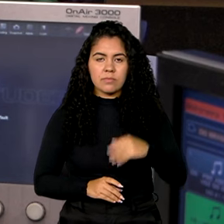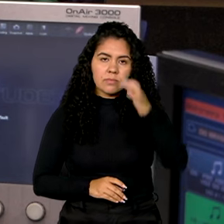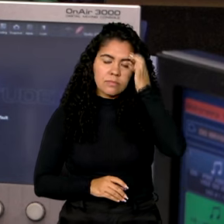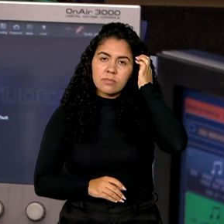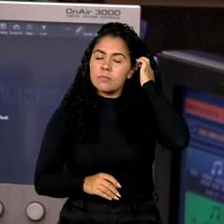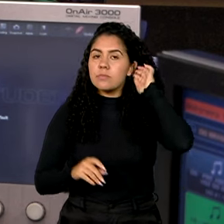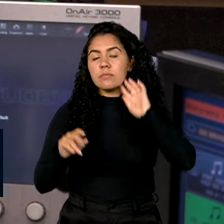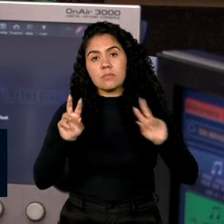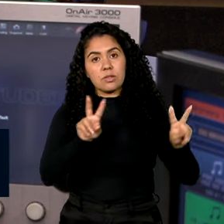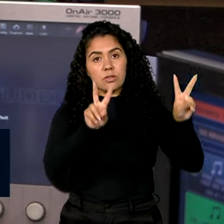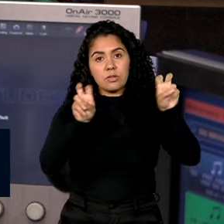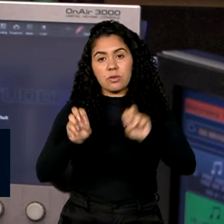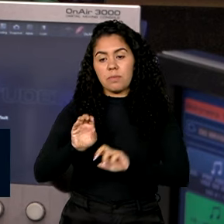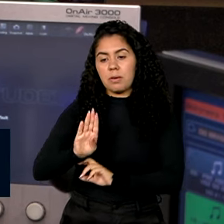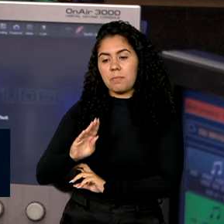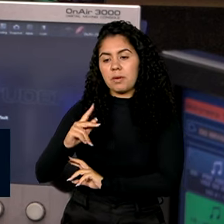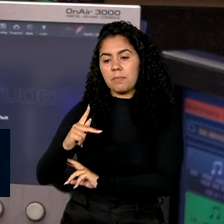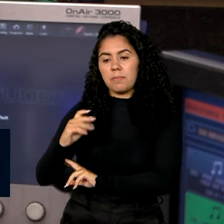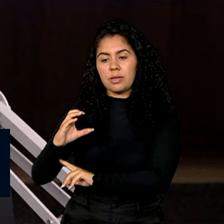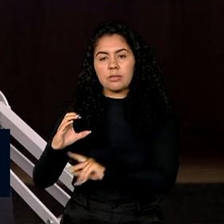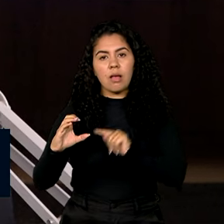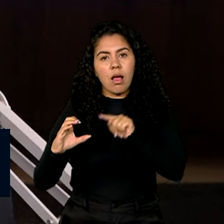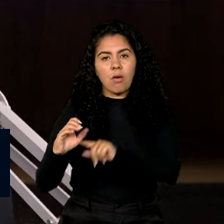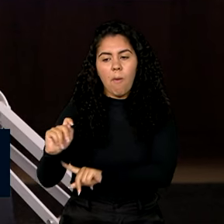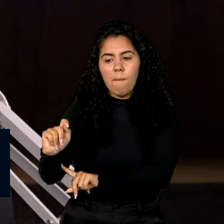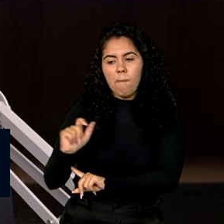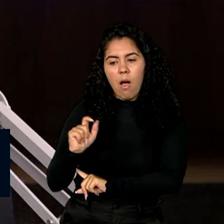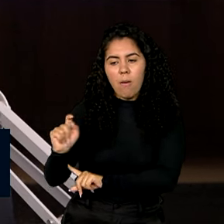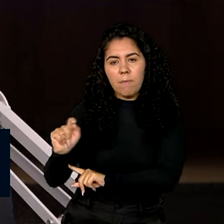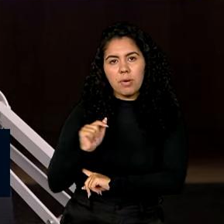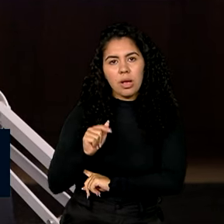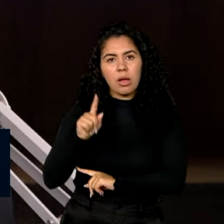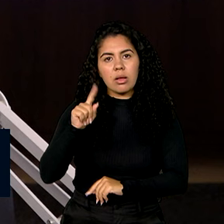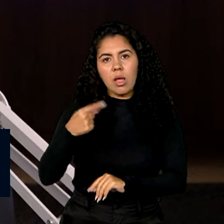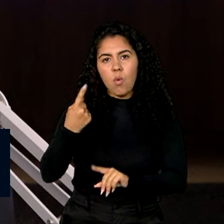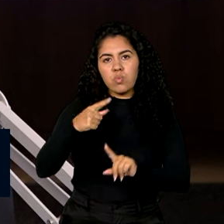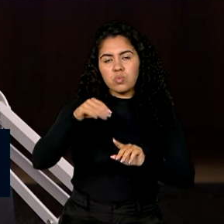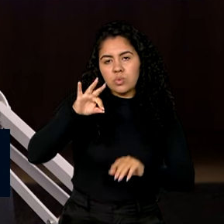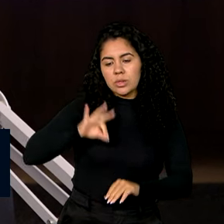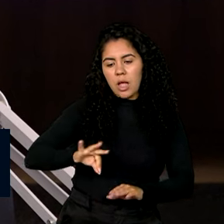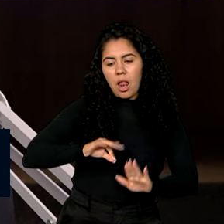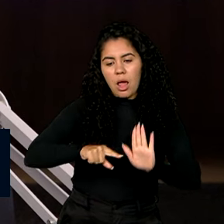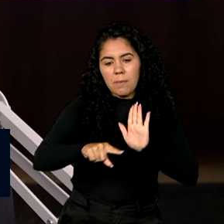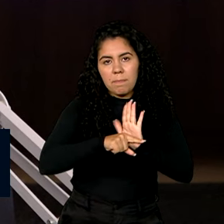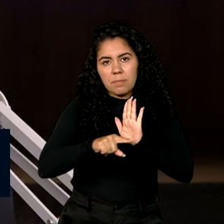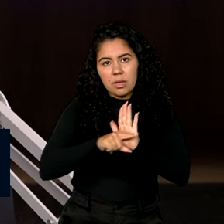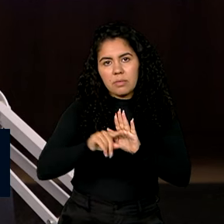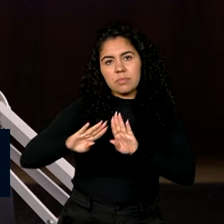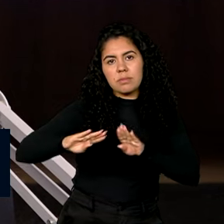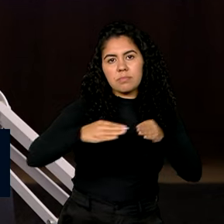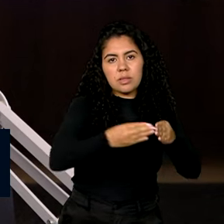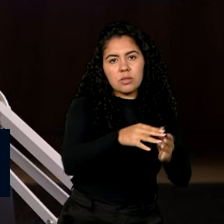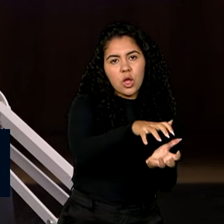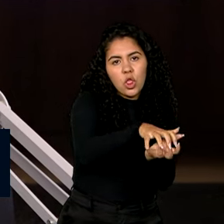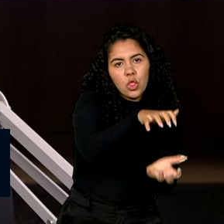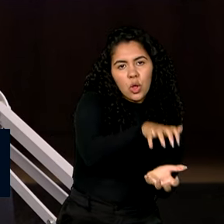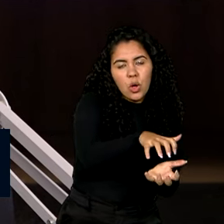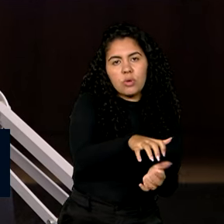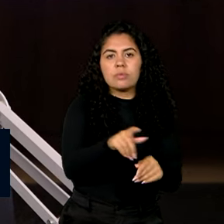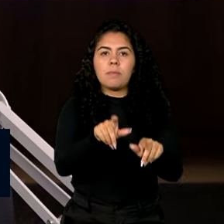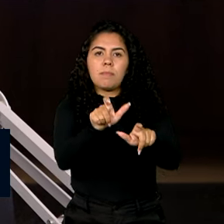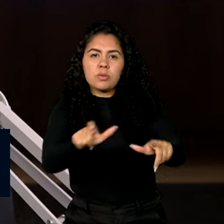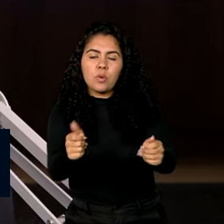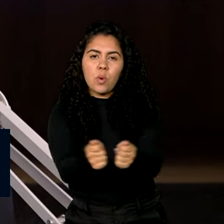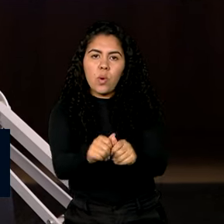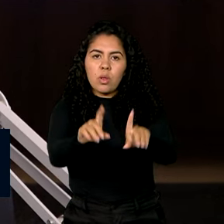o BPC benefício de prestação continuada garante um salário por mês para idosos e pessoas com deficiência que pertencem a